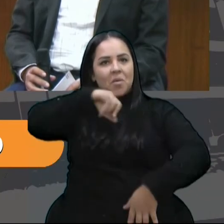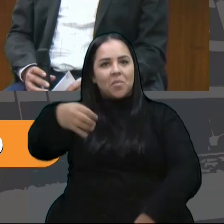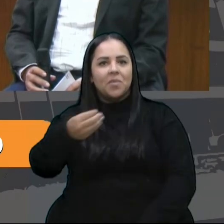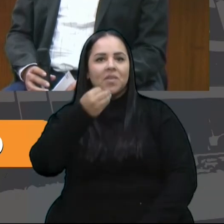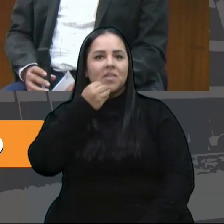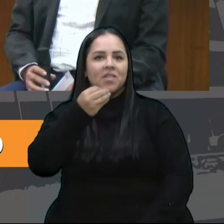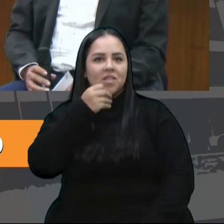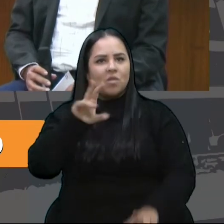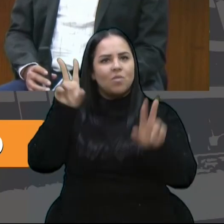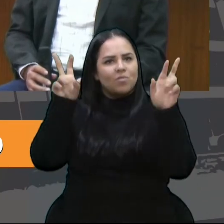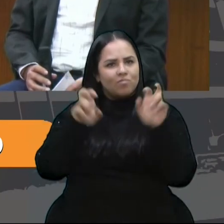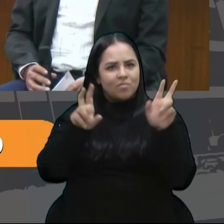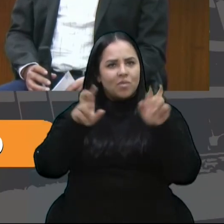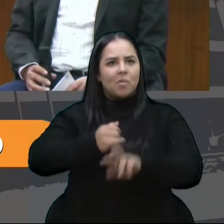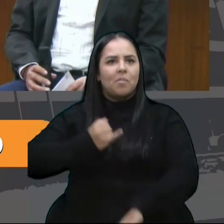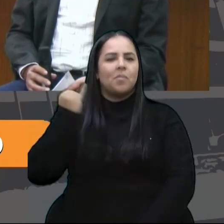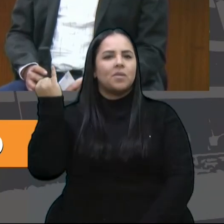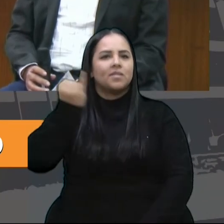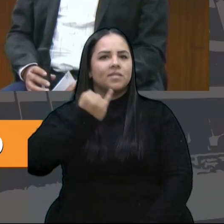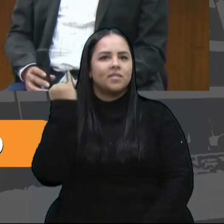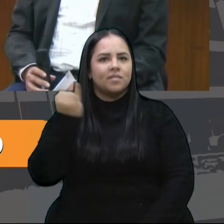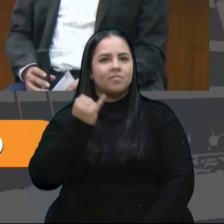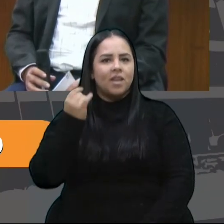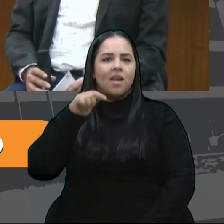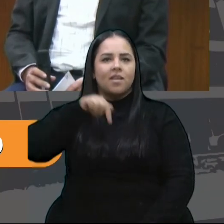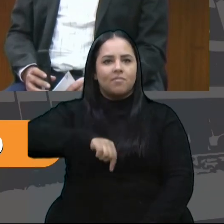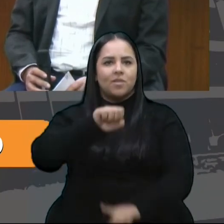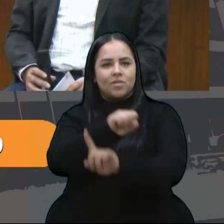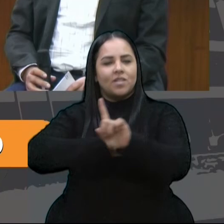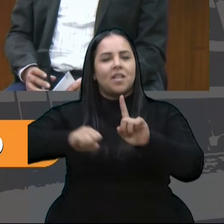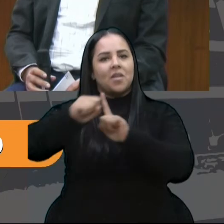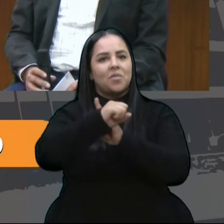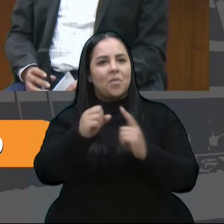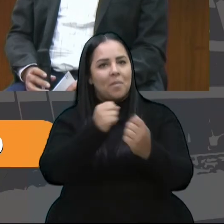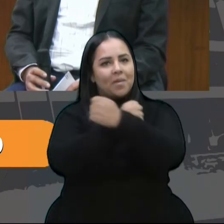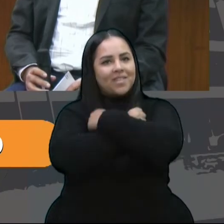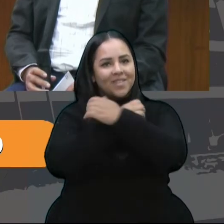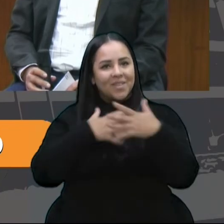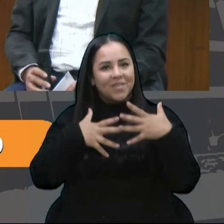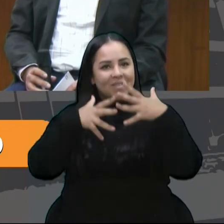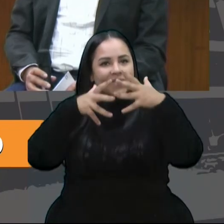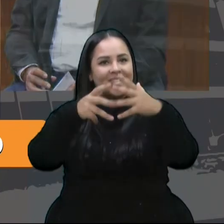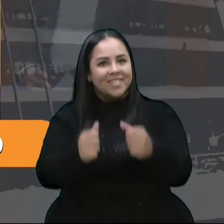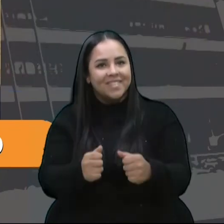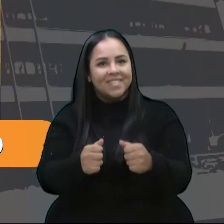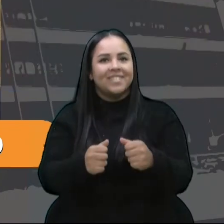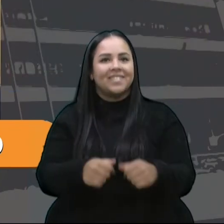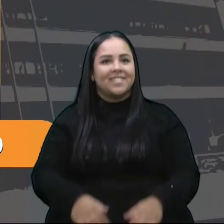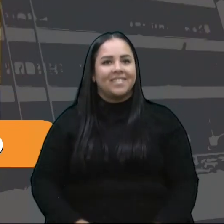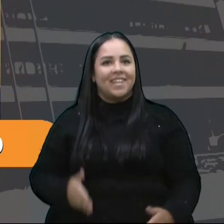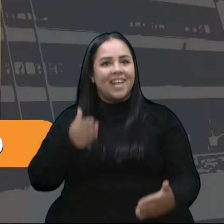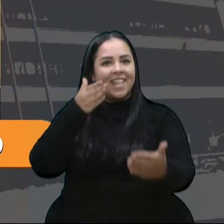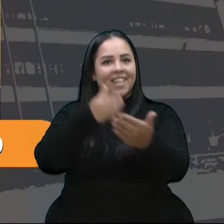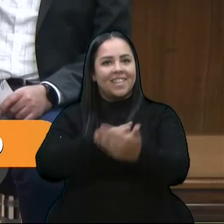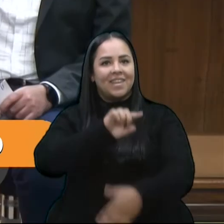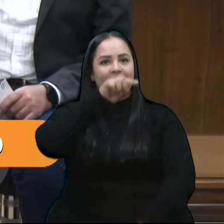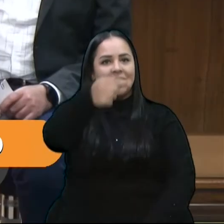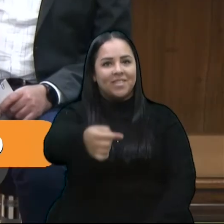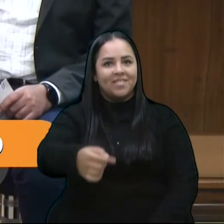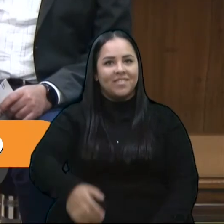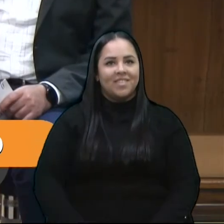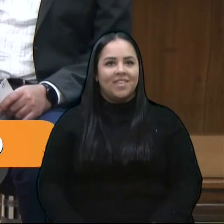um assunto de tamanha relevância para a nossa sociedade. Um grande abraço a todos e arrivederci.